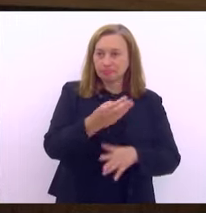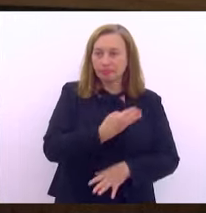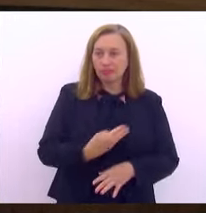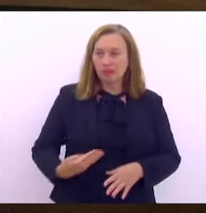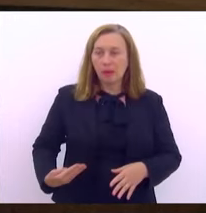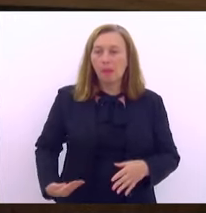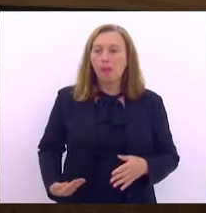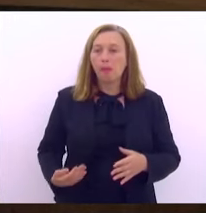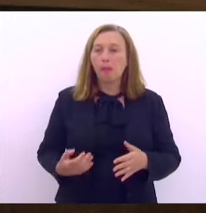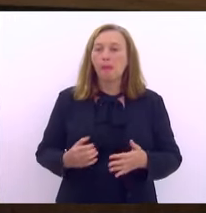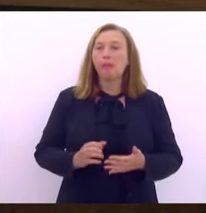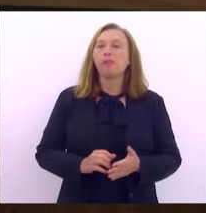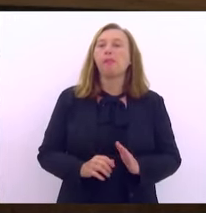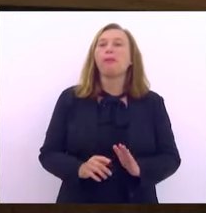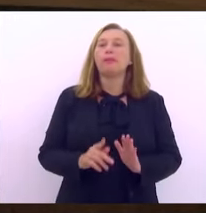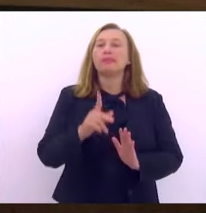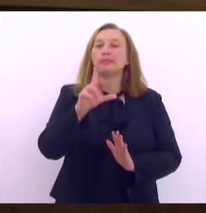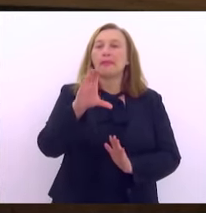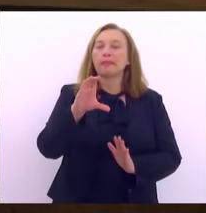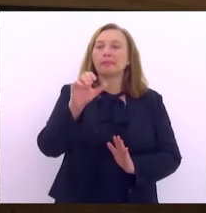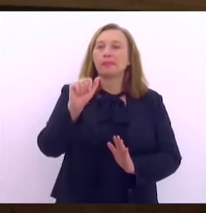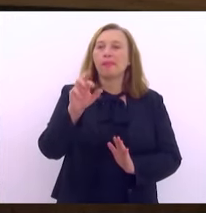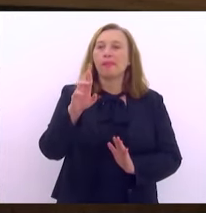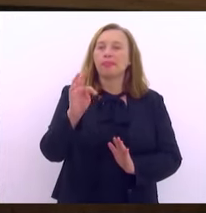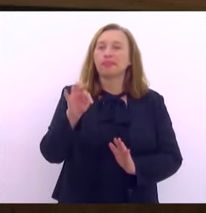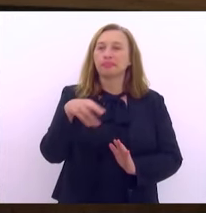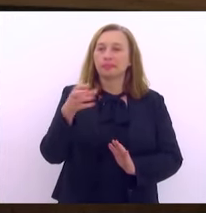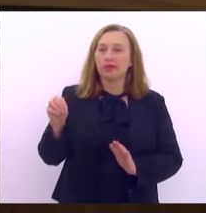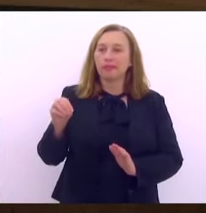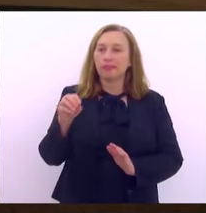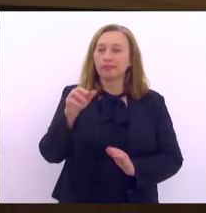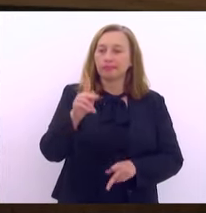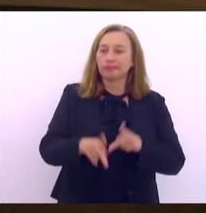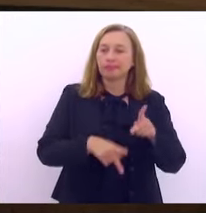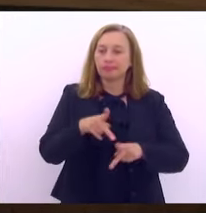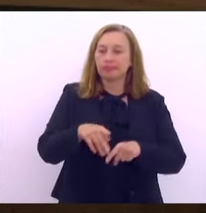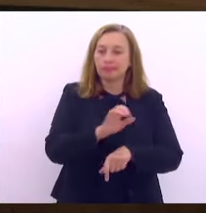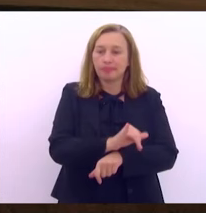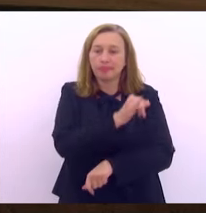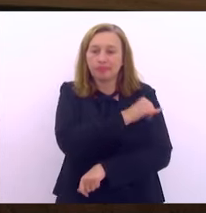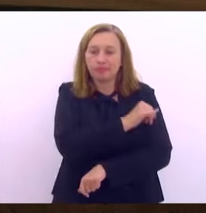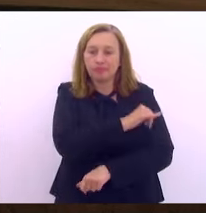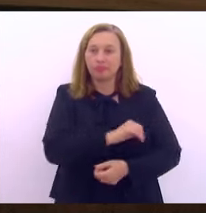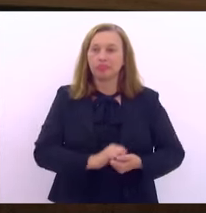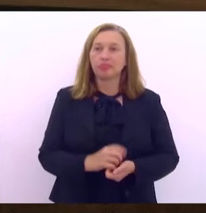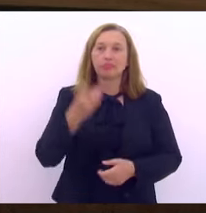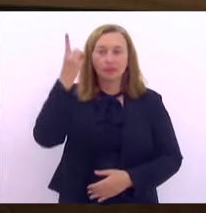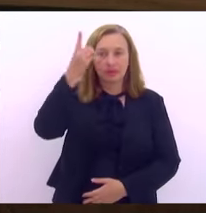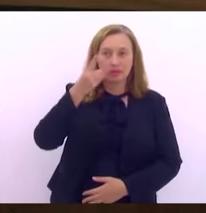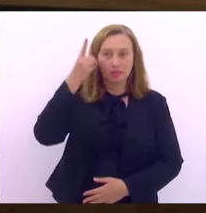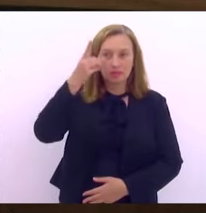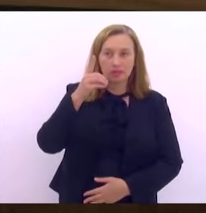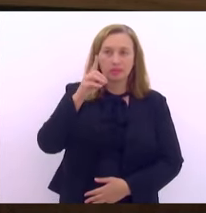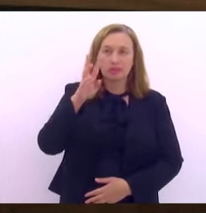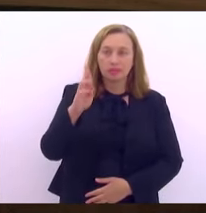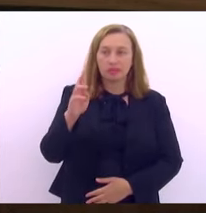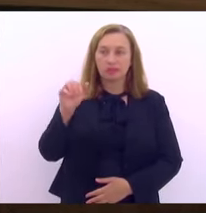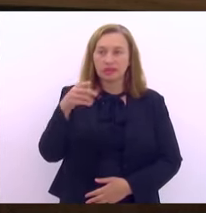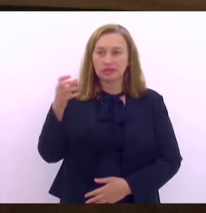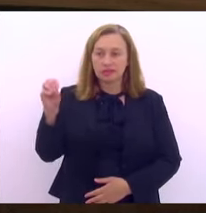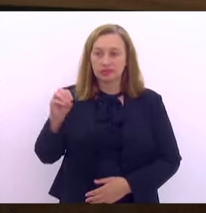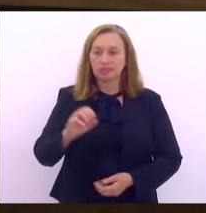programa Cartão Popular no âmbito do Estado do Rio de Janeiro. Deputado Brazão,